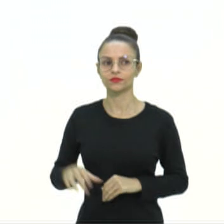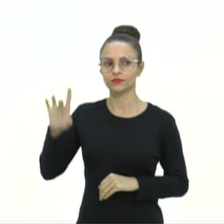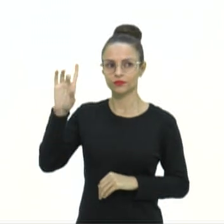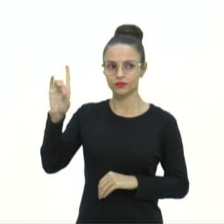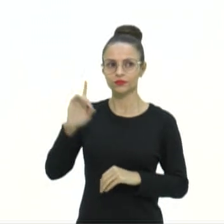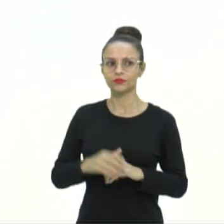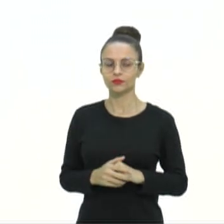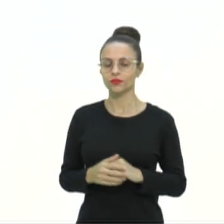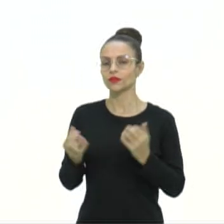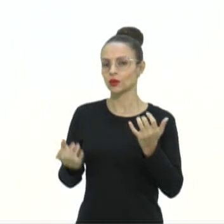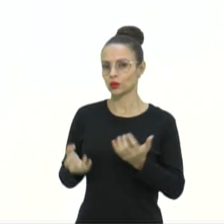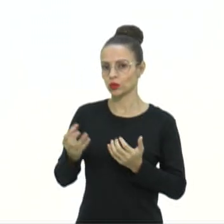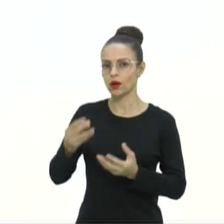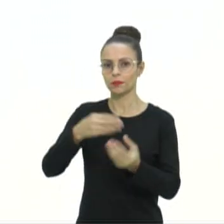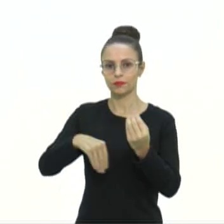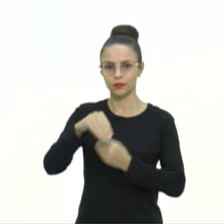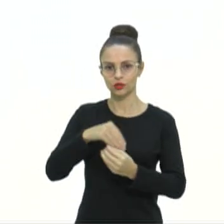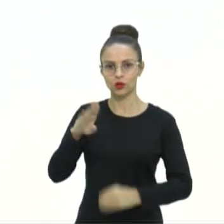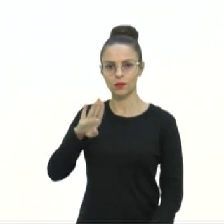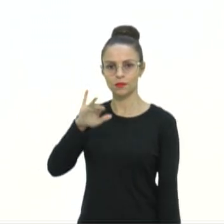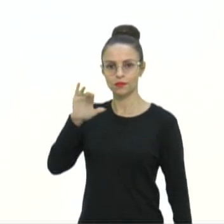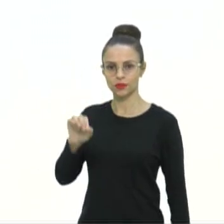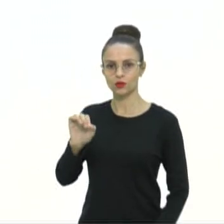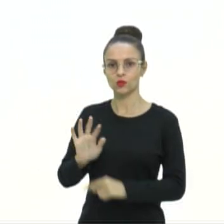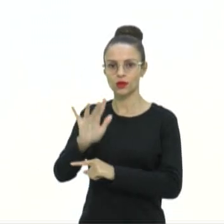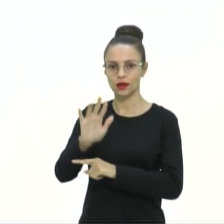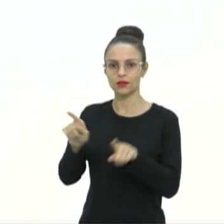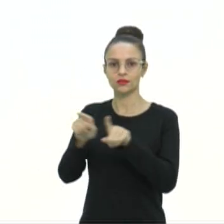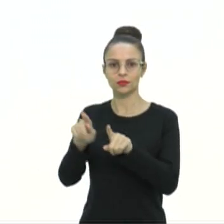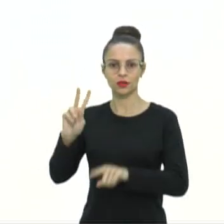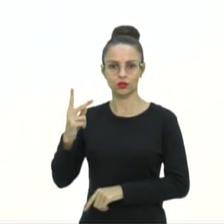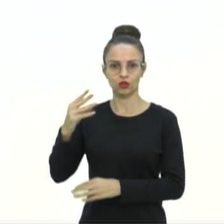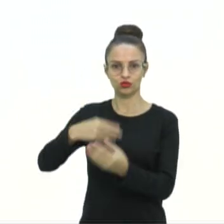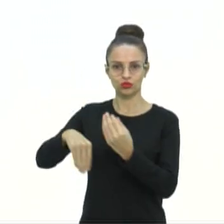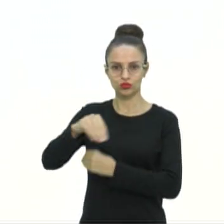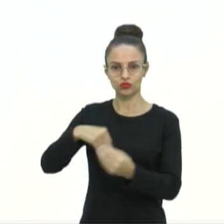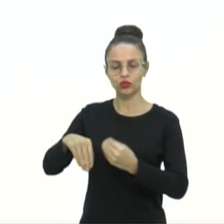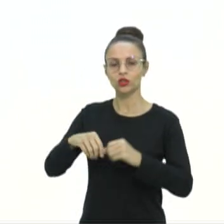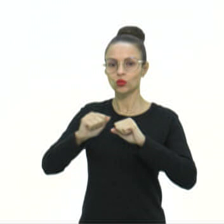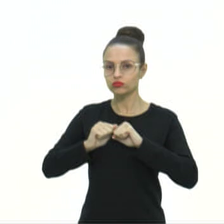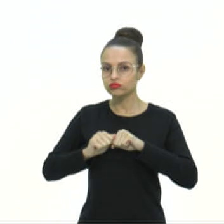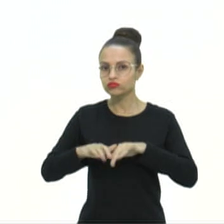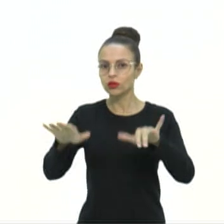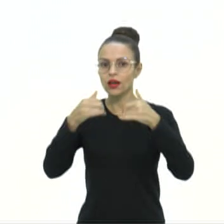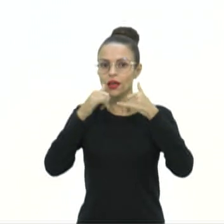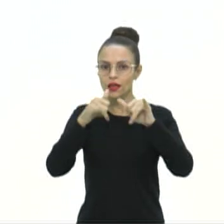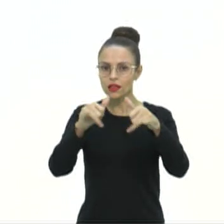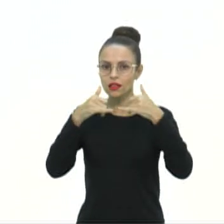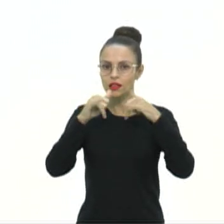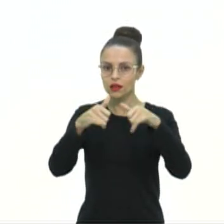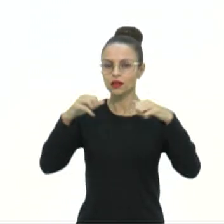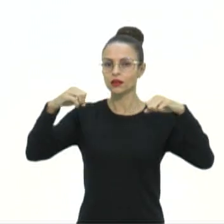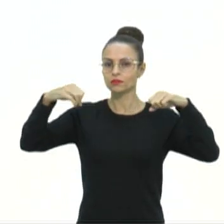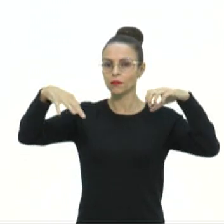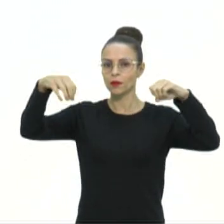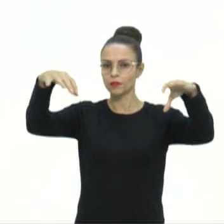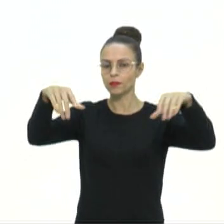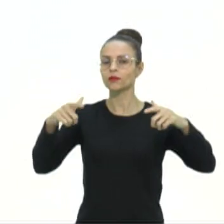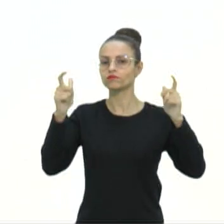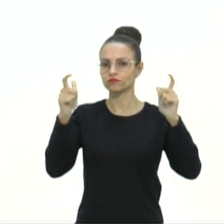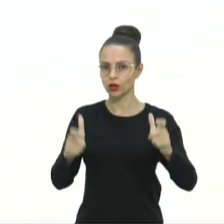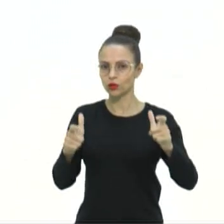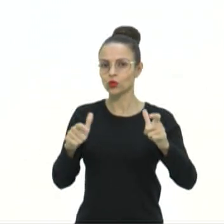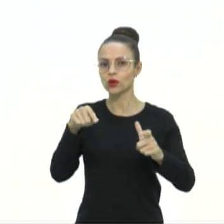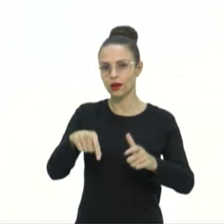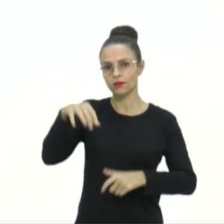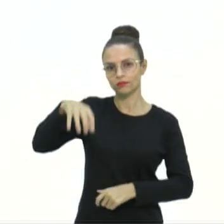D. A combustão da mistura biogás-hidrogênio gera diretamente energia elétrica adicional para a manutenção da estação.